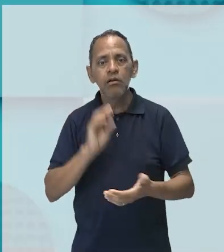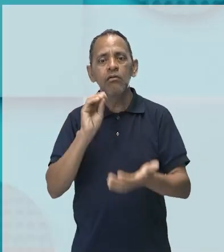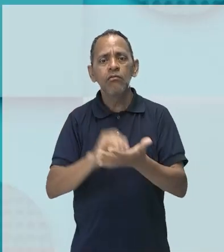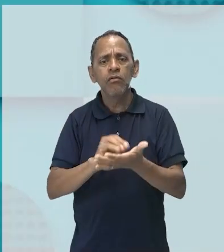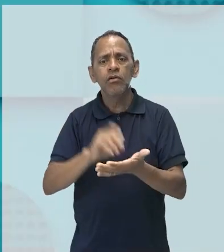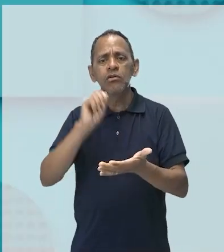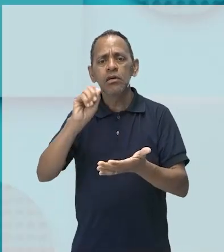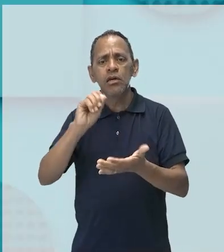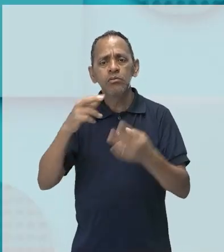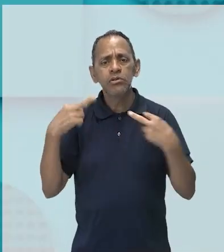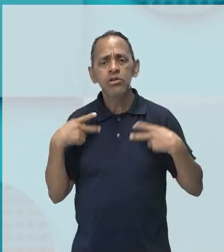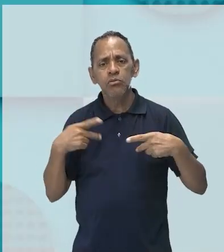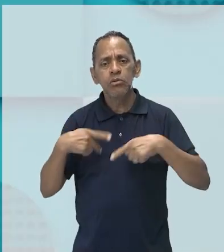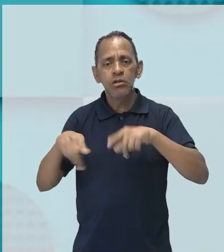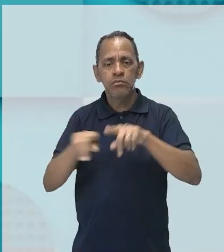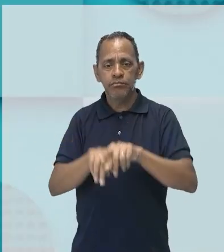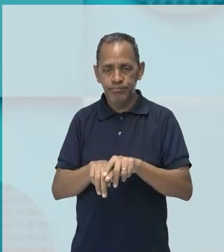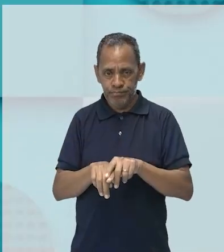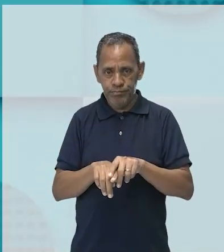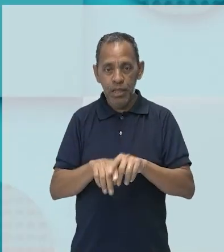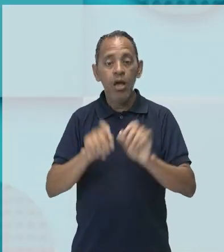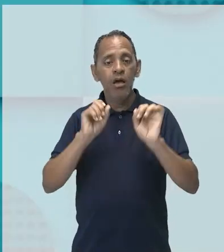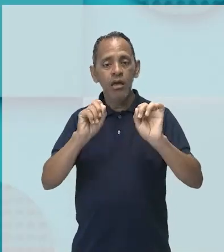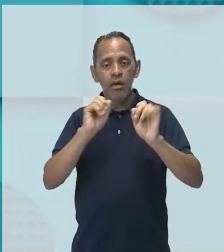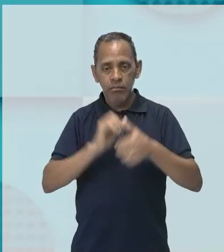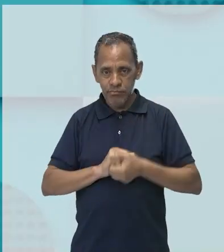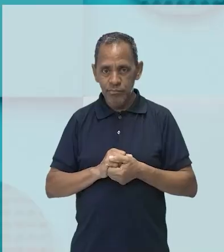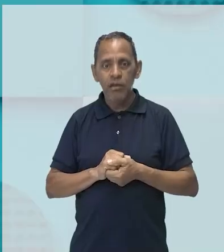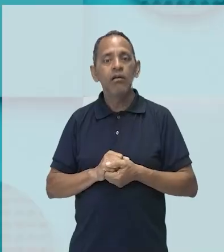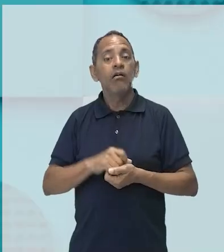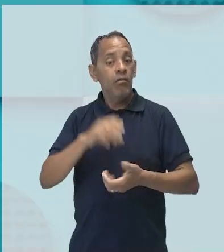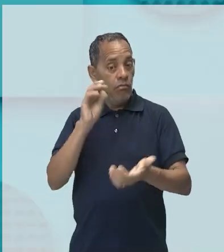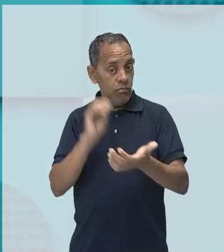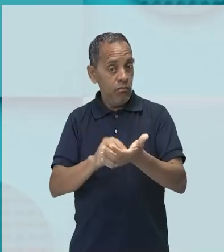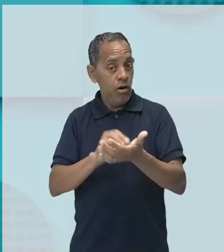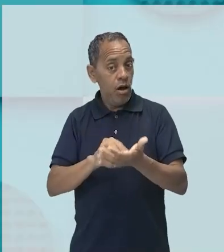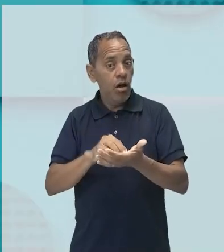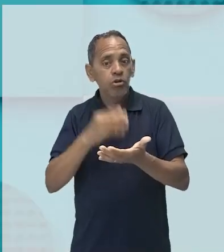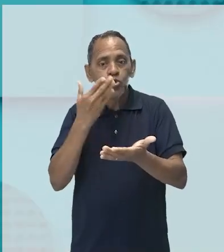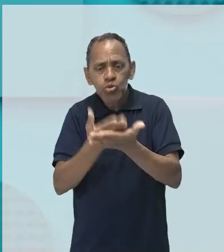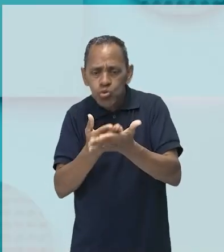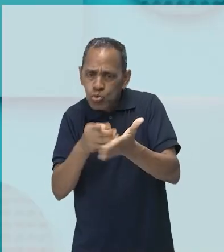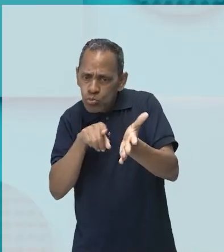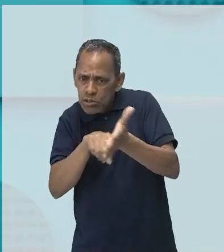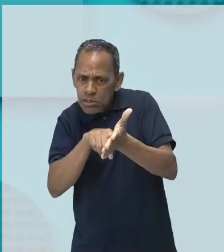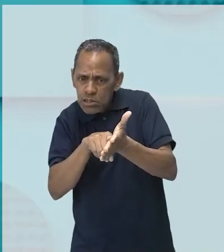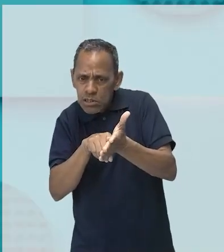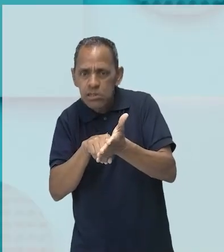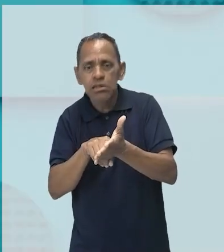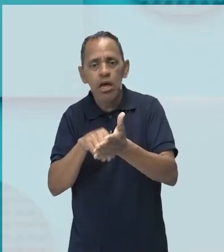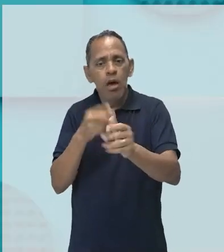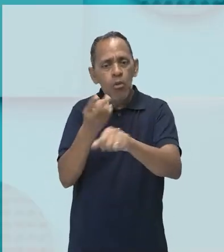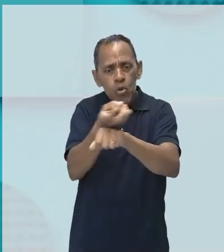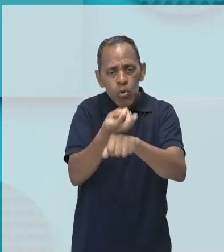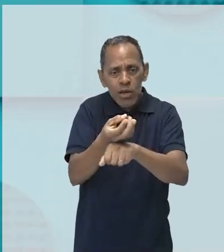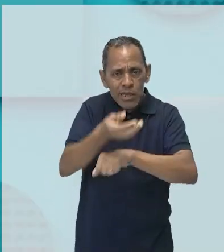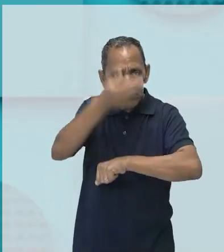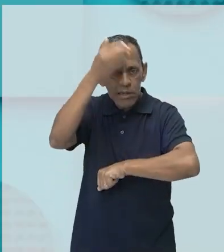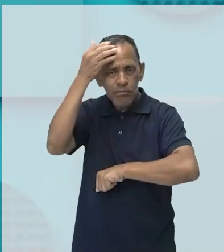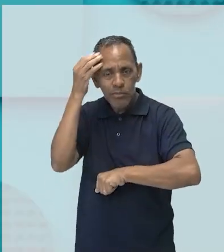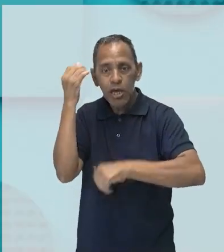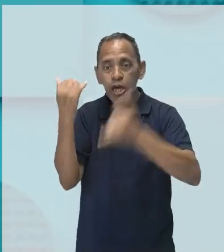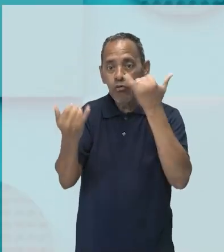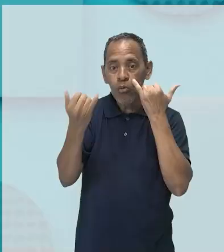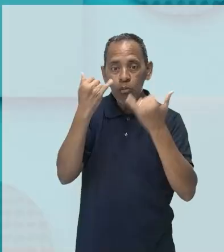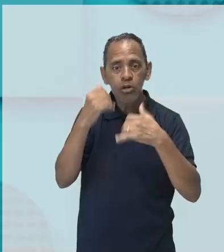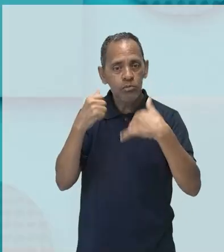para esse homem? É justamente o estudo, né? Buscar, saber, se